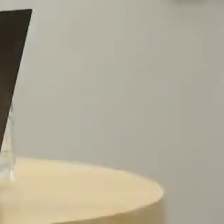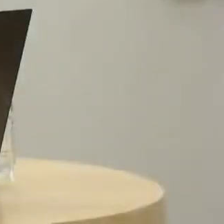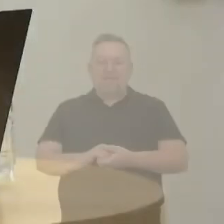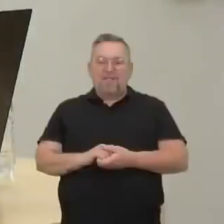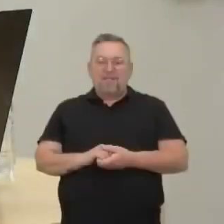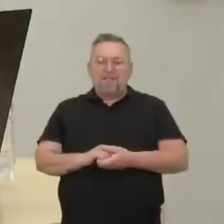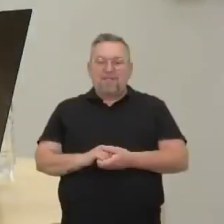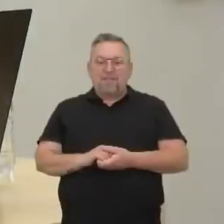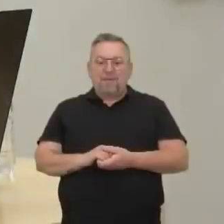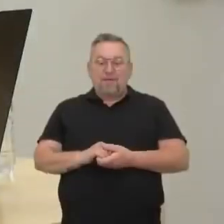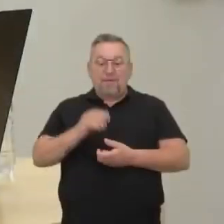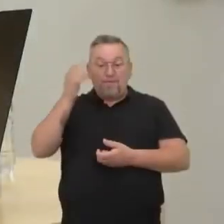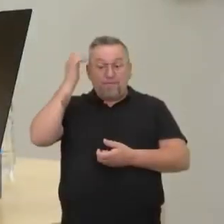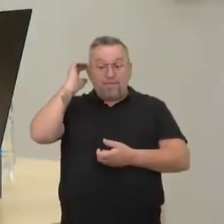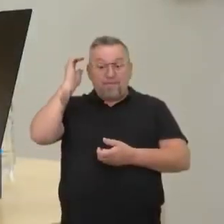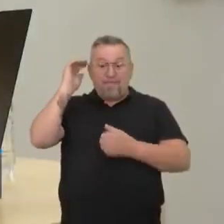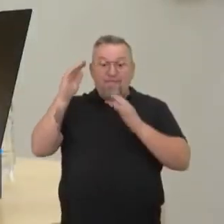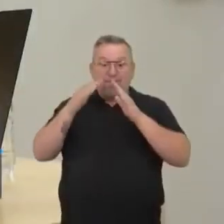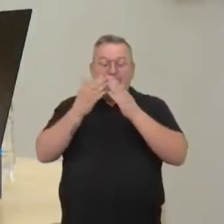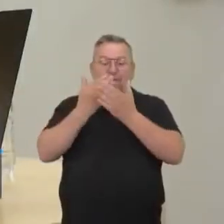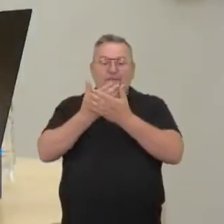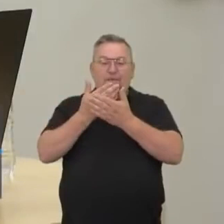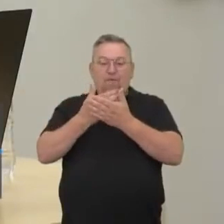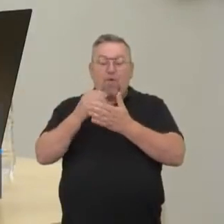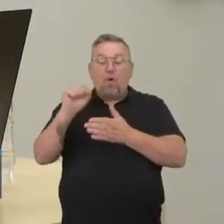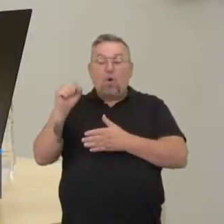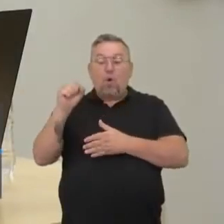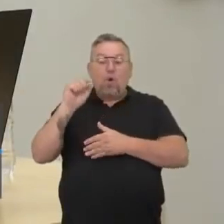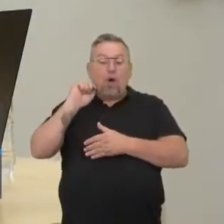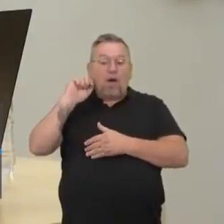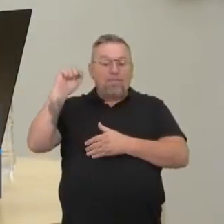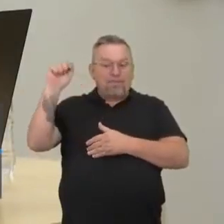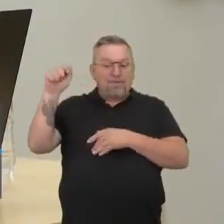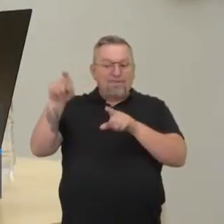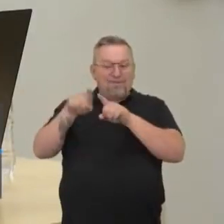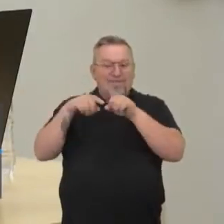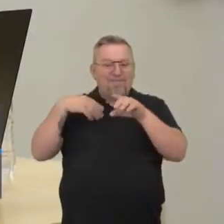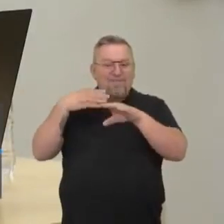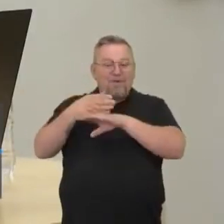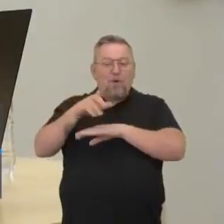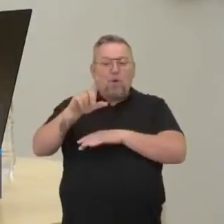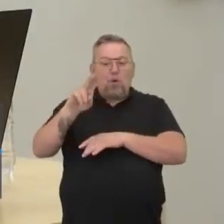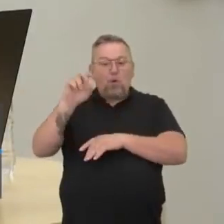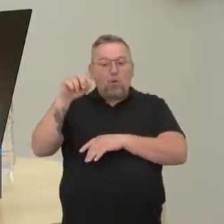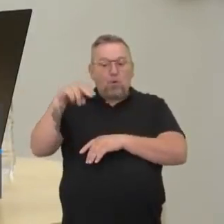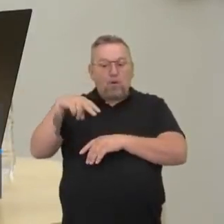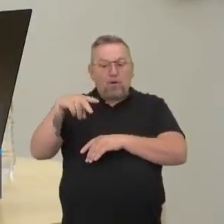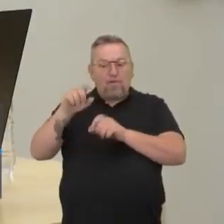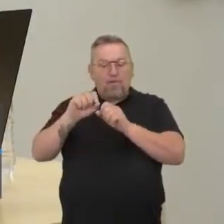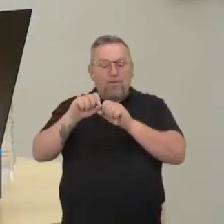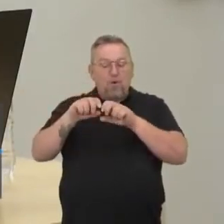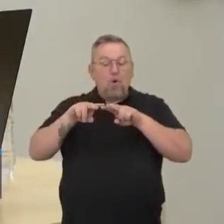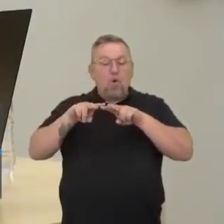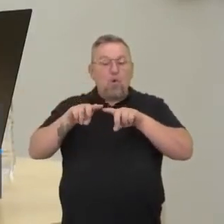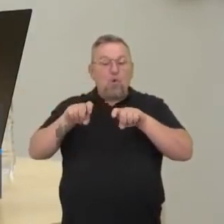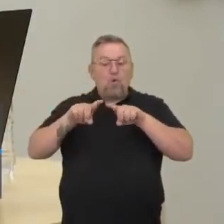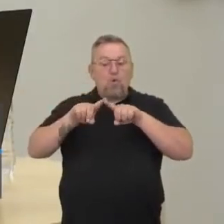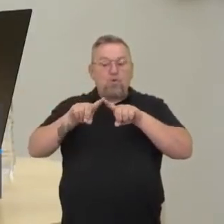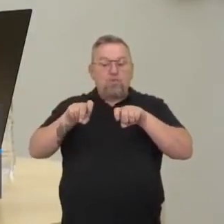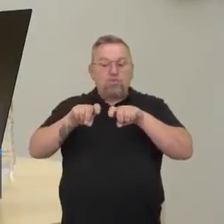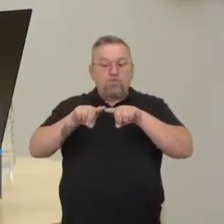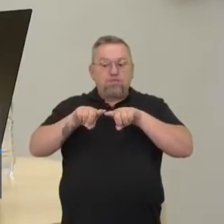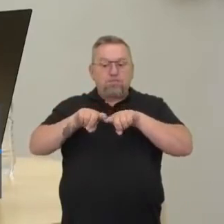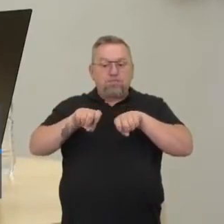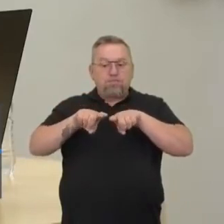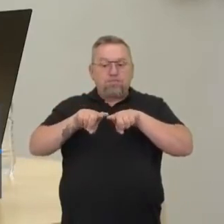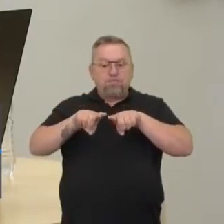De Santo André, da escola 8 de abril, aqui respondendo, participando, aluno Luan, escreveu o movimento das patas, um oi aí para vocês.